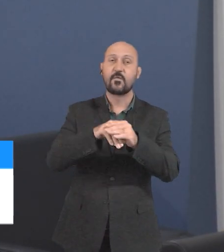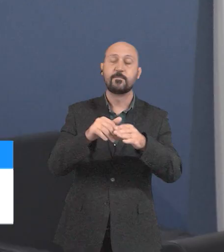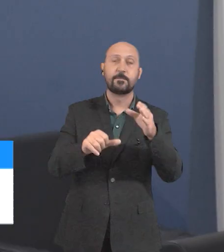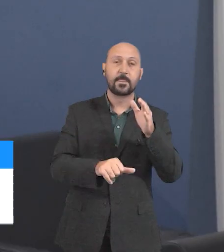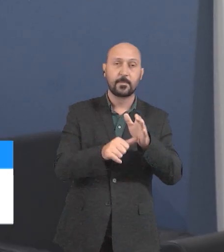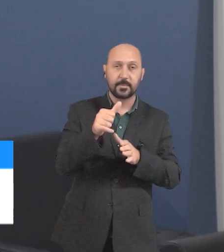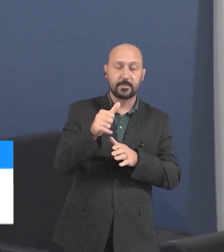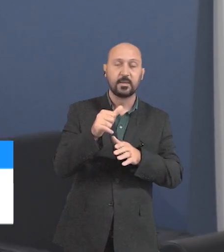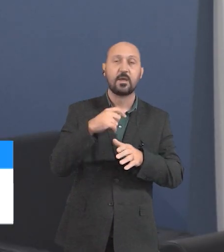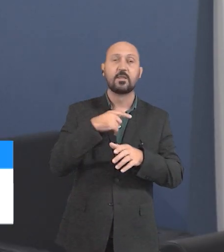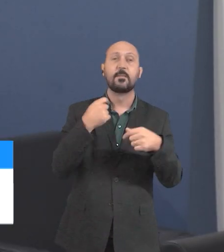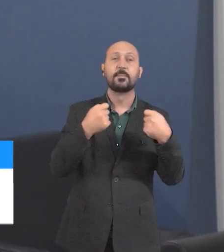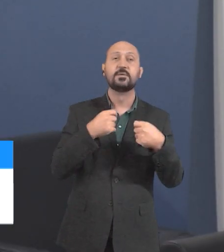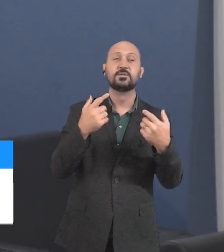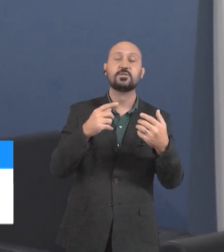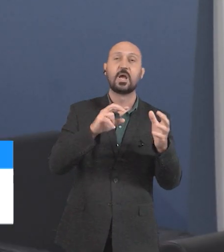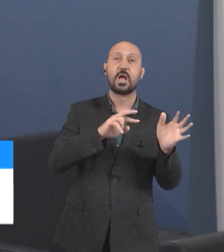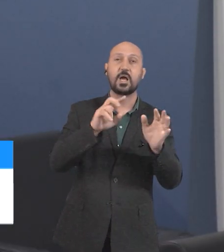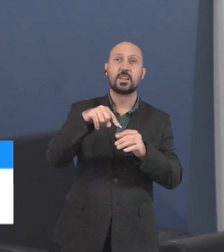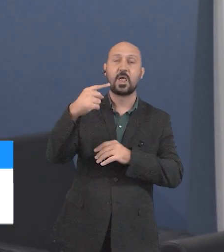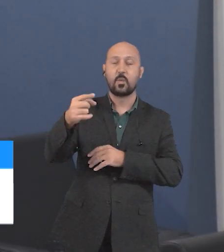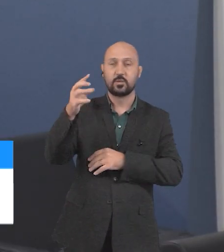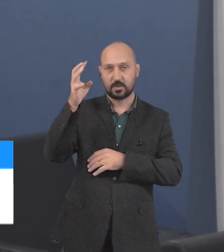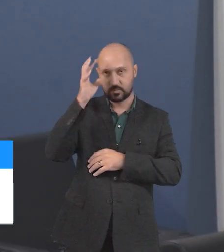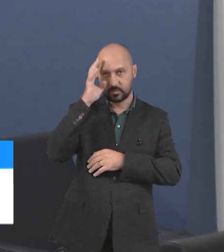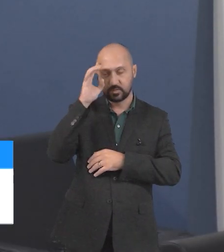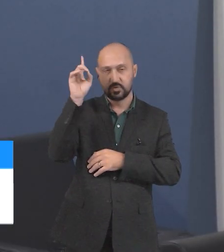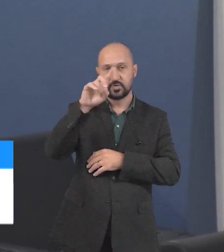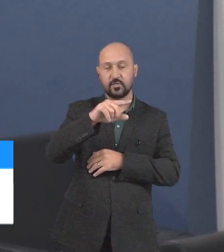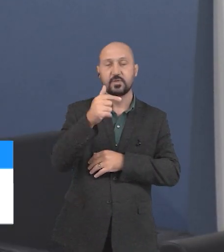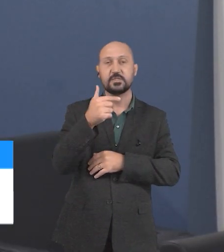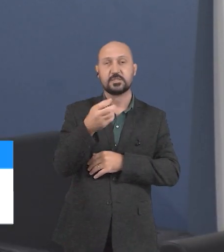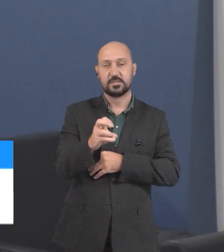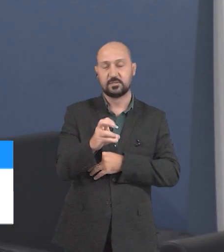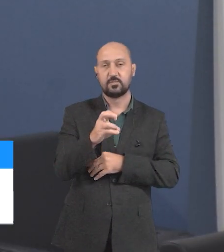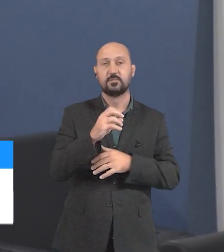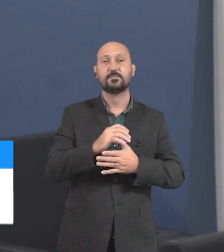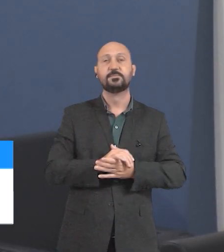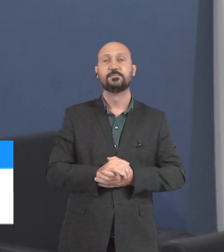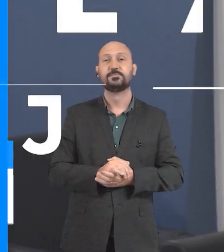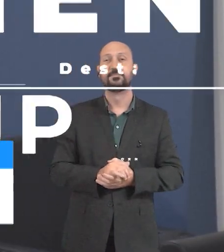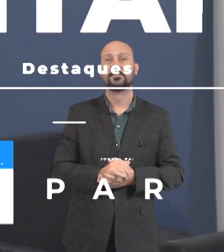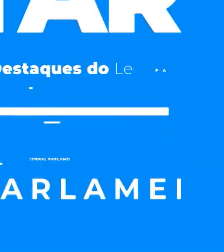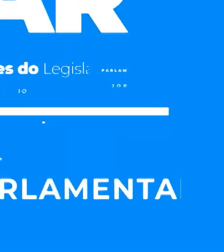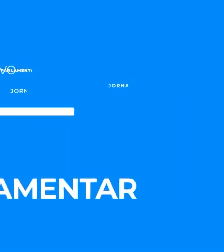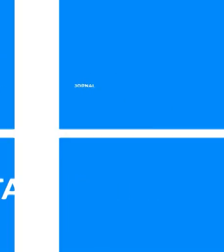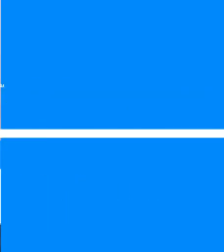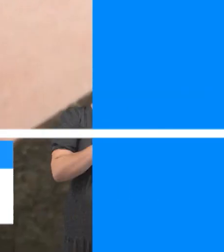prevê que a votação em primeira deve acontecer já na próxima quarta-feira, dia 25.